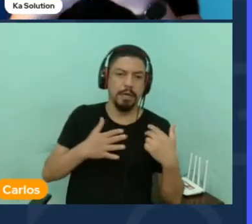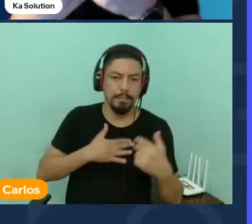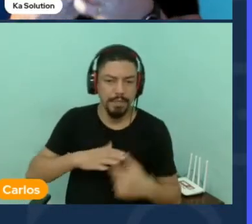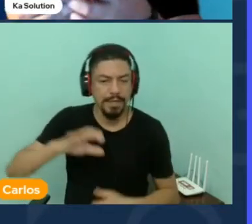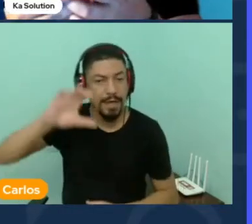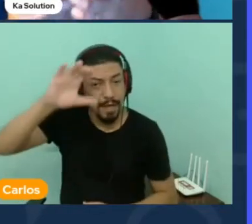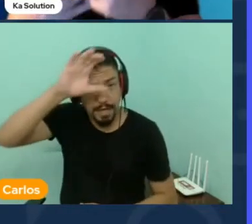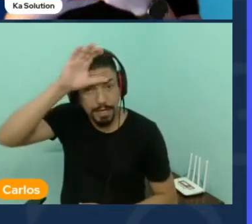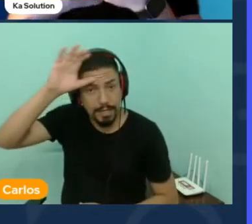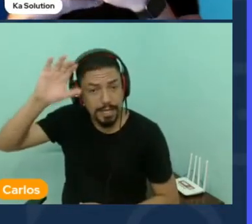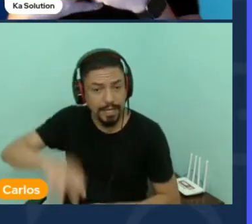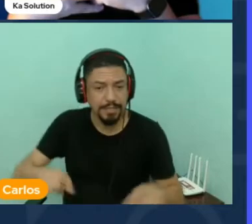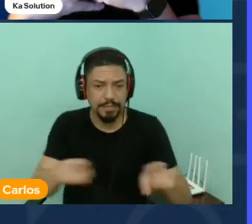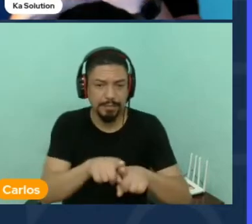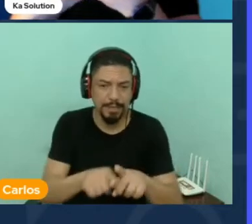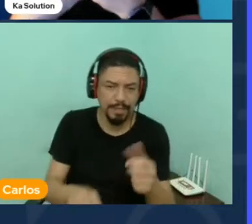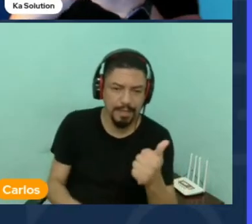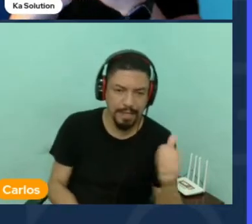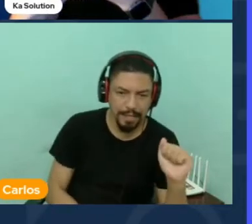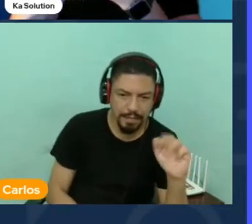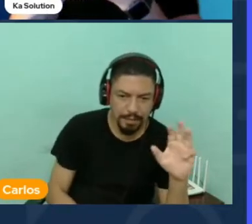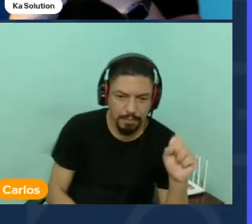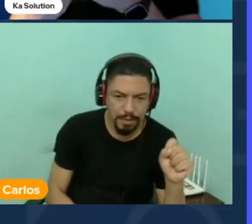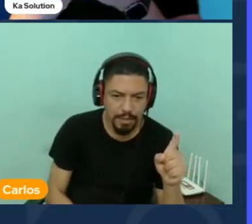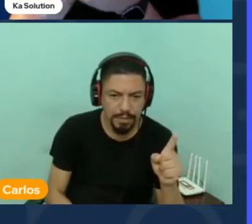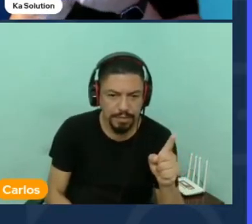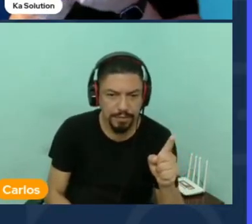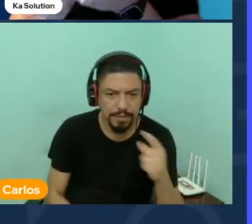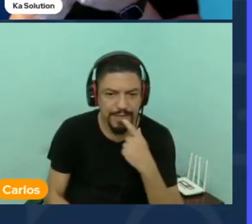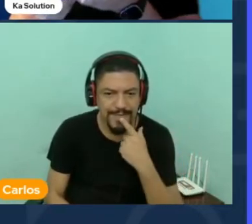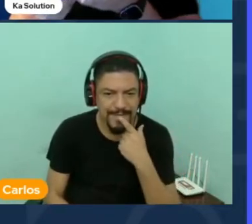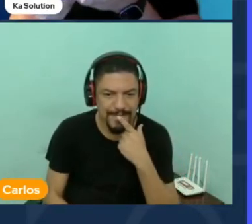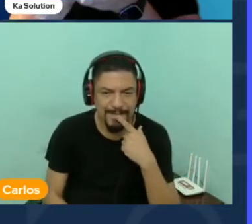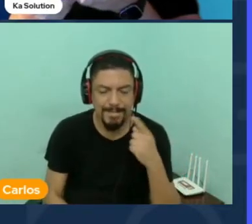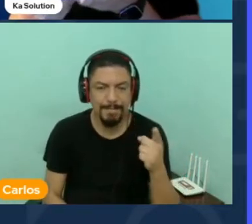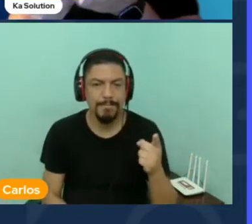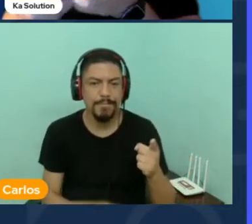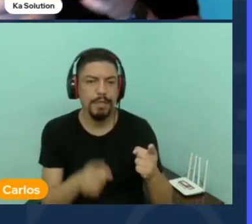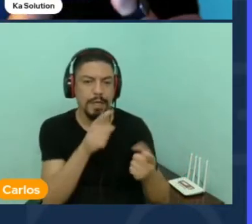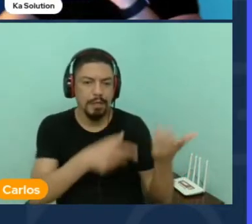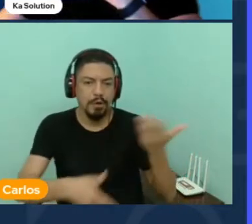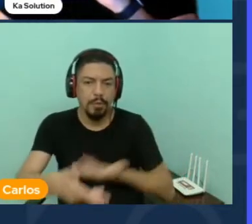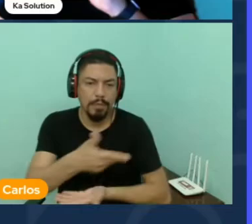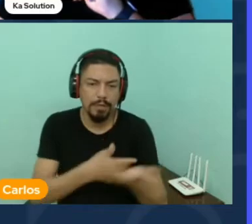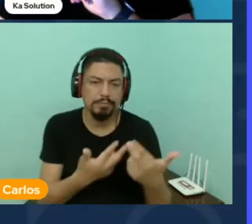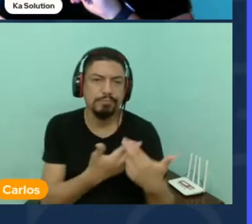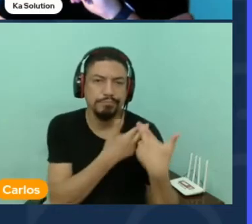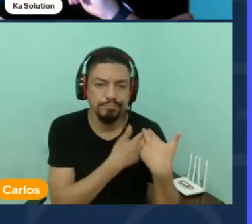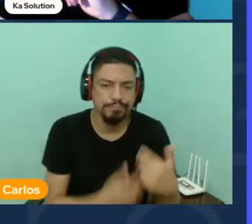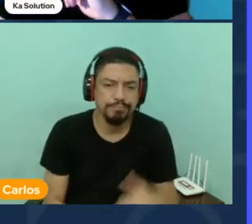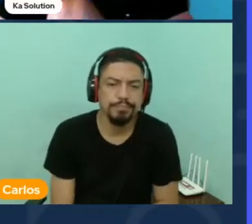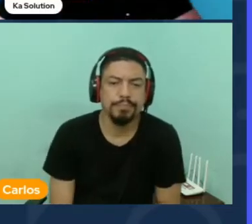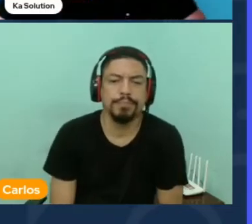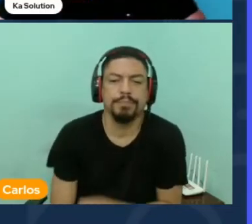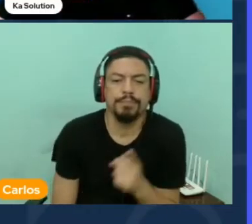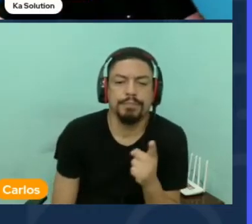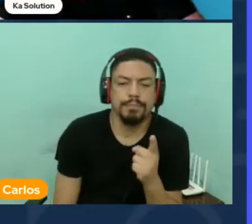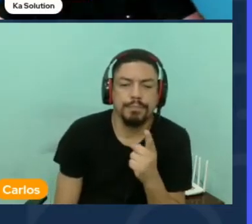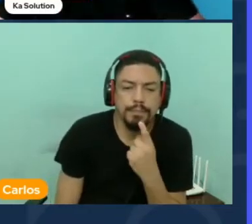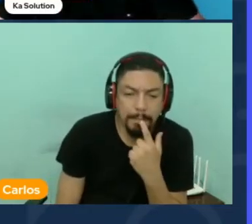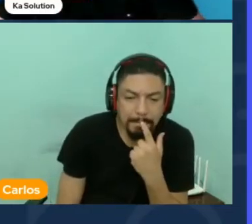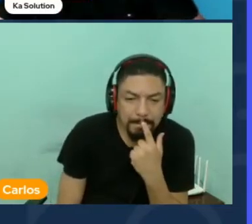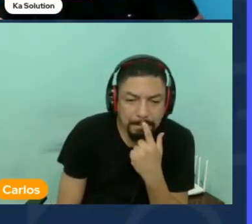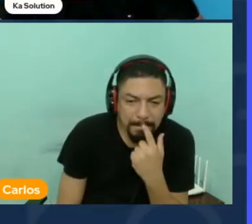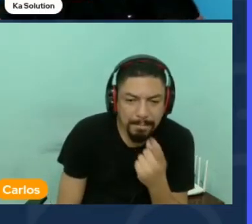e também da AWS. Ela é compartilhada. Então, toda a parte de